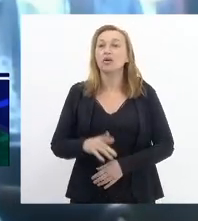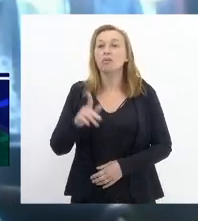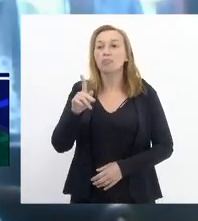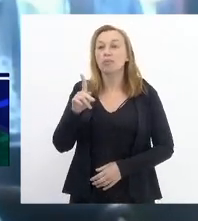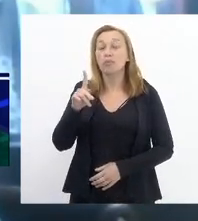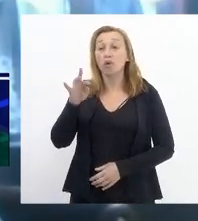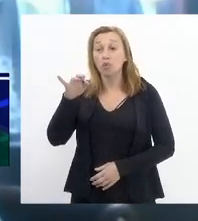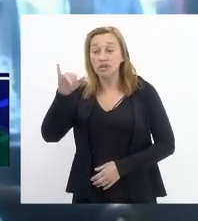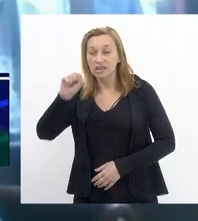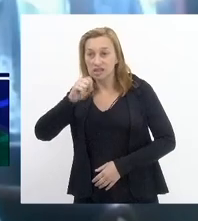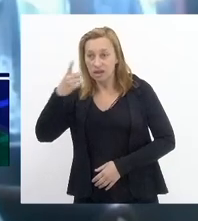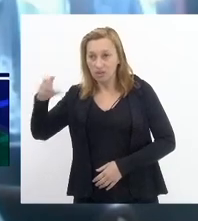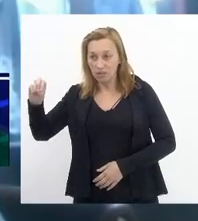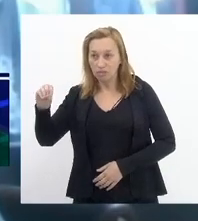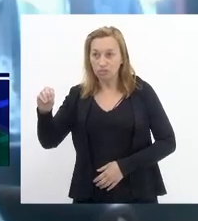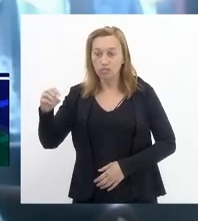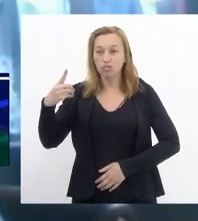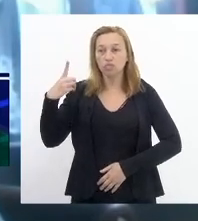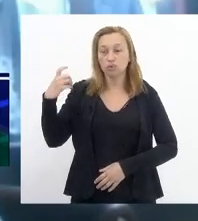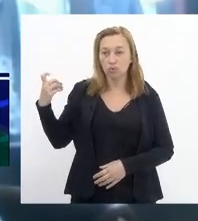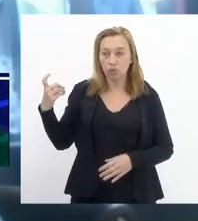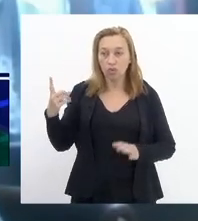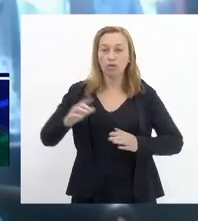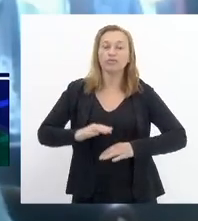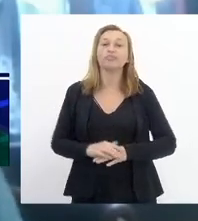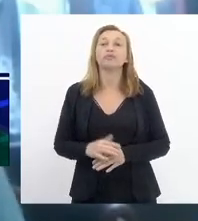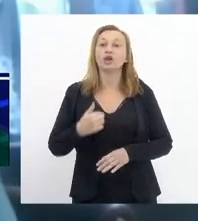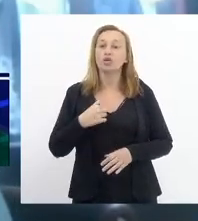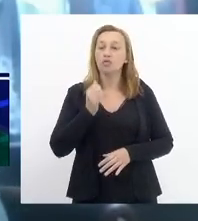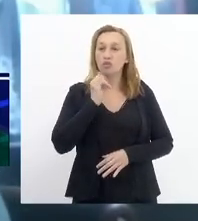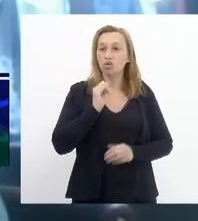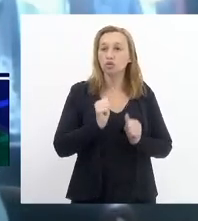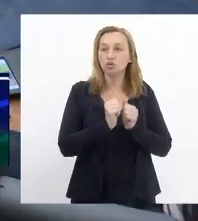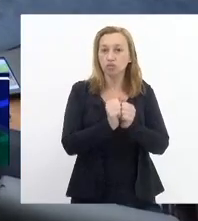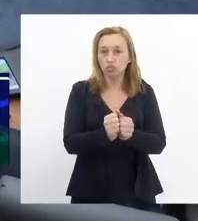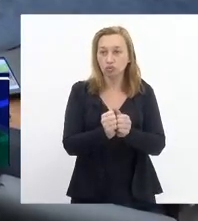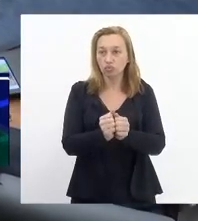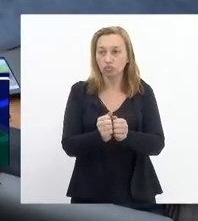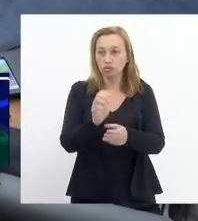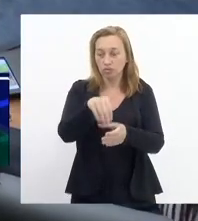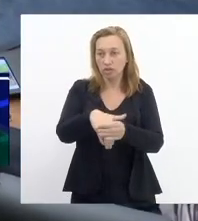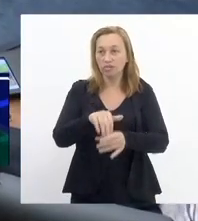poluição atmosférica, eu voto com o relator.